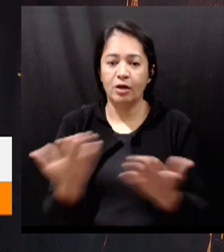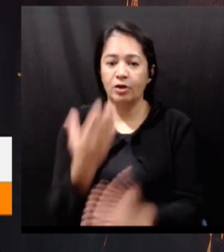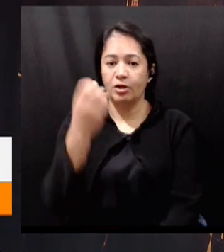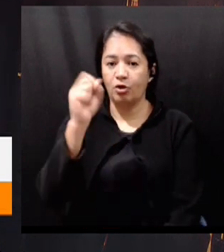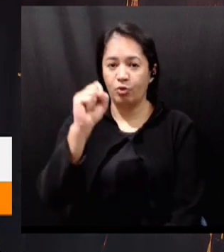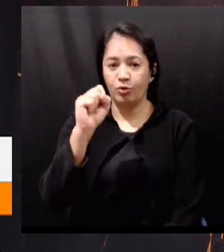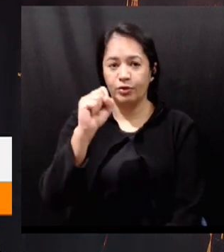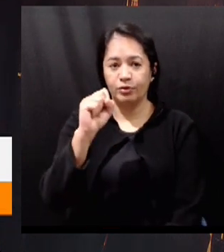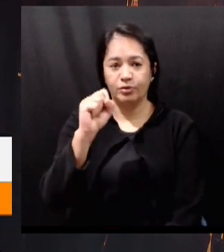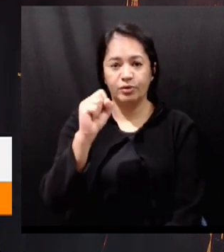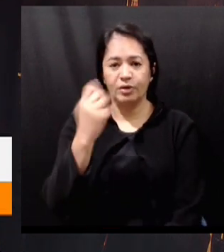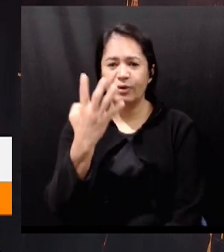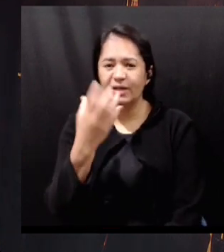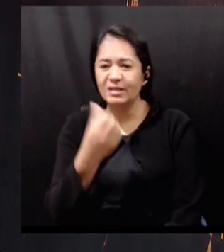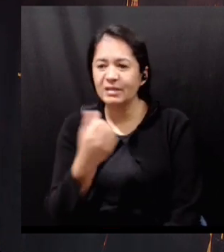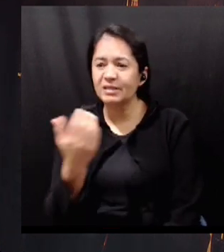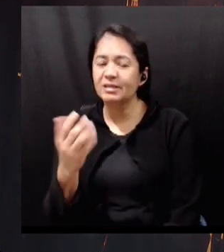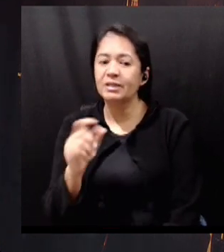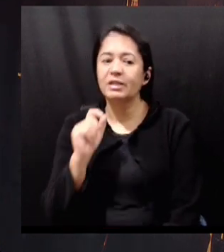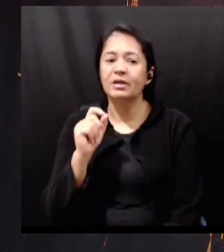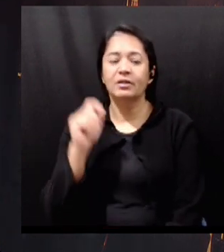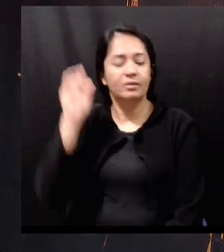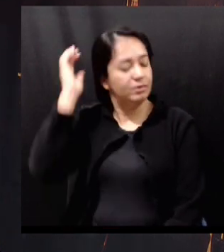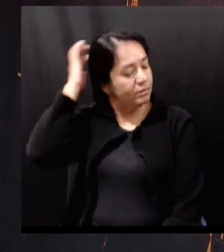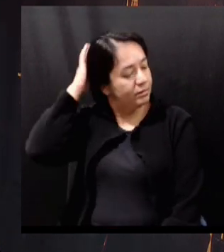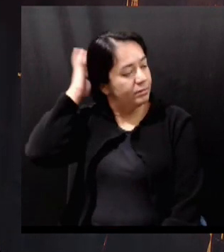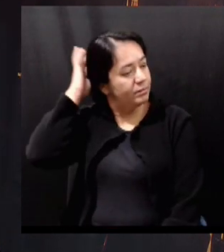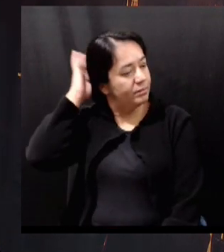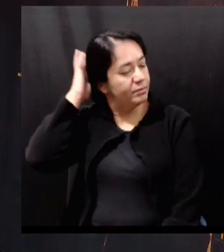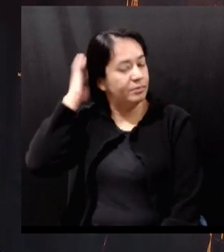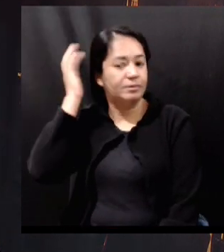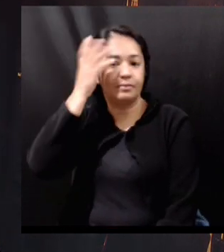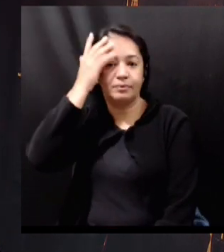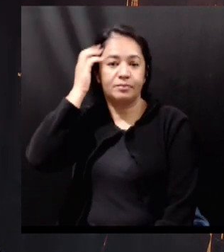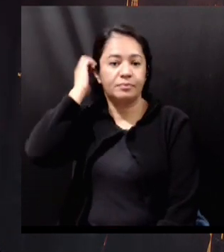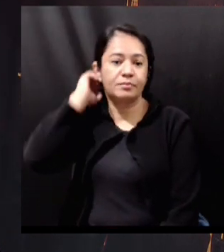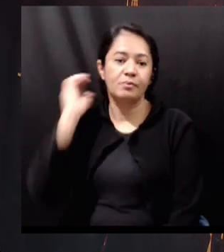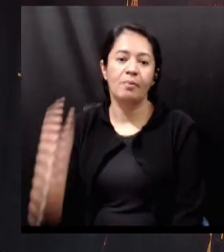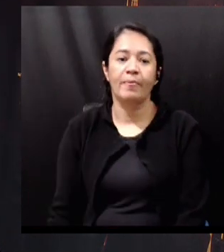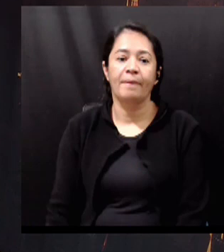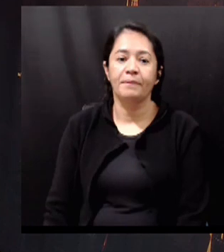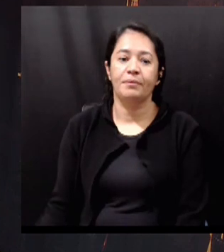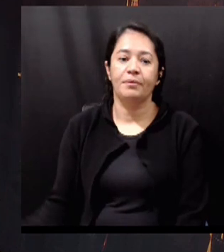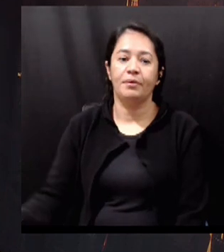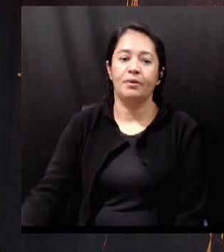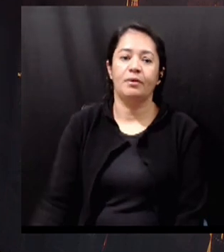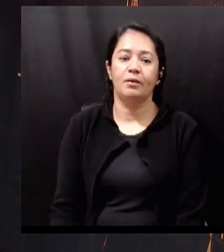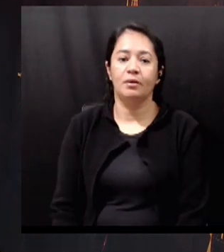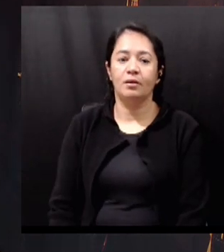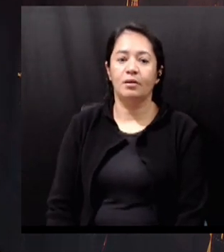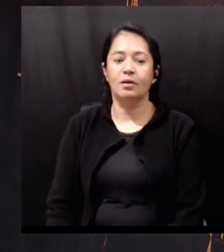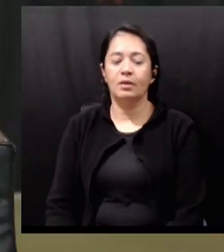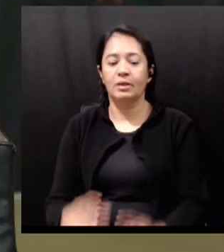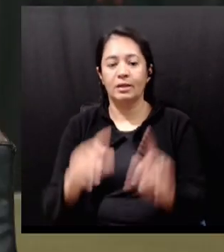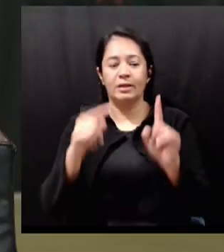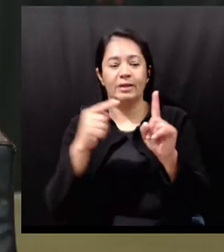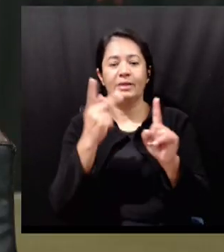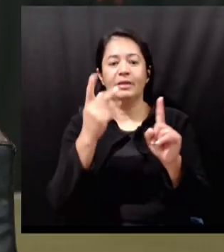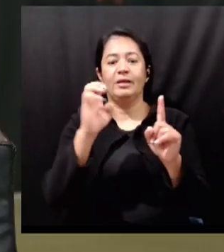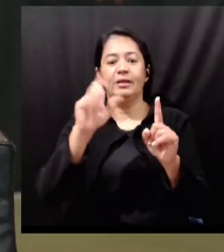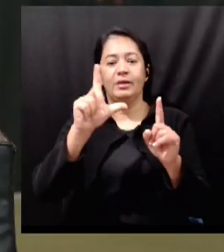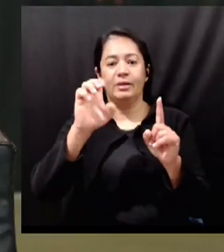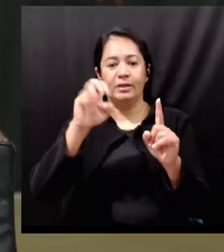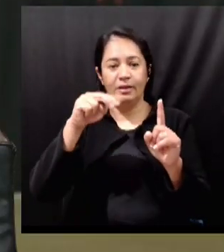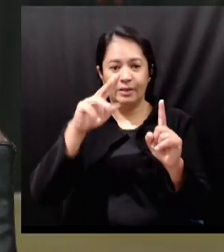tela conosco, produção, vamos lá, deixa-me ver aqui quem é que está com a gente, a Helena do Jardim do Lago, entre